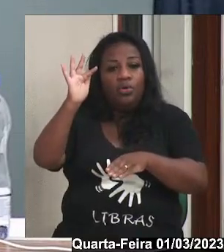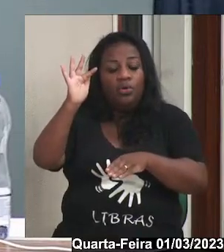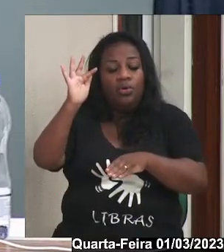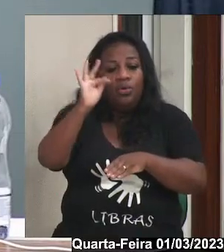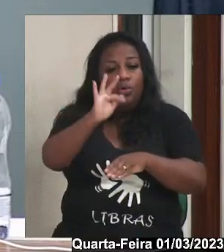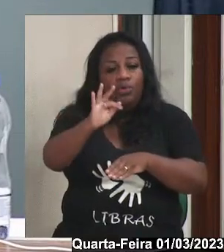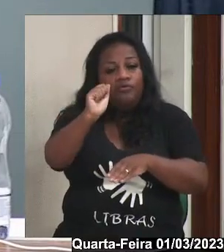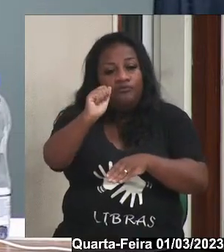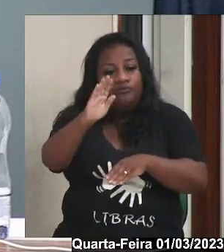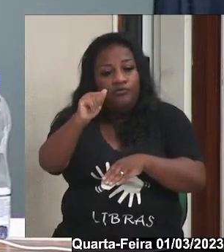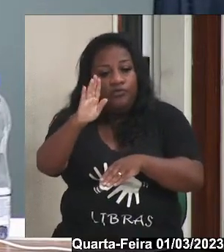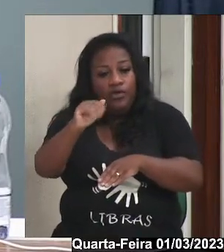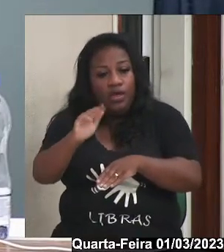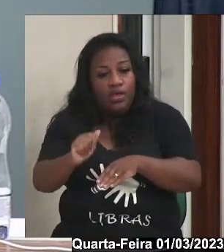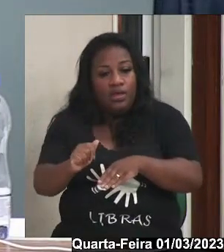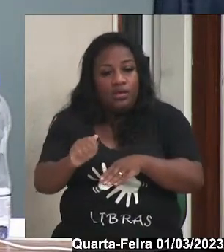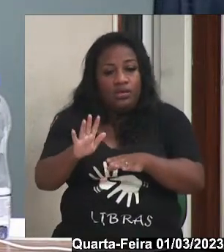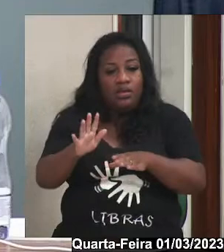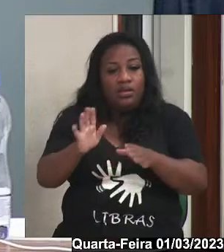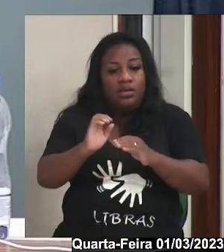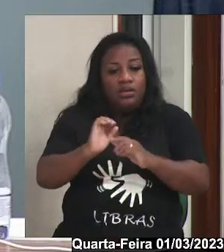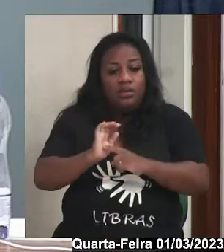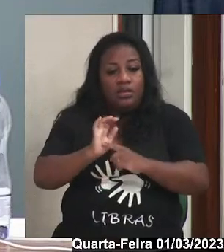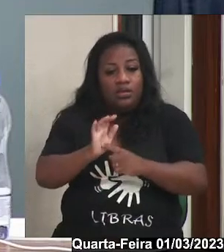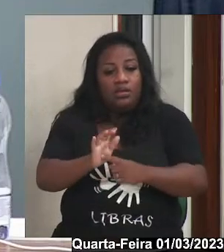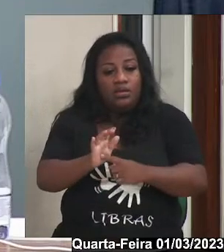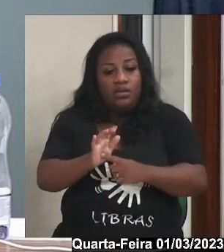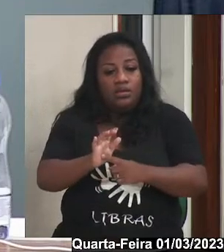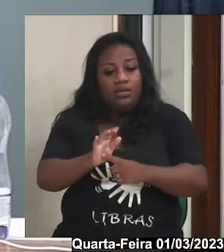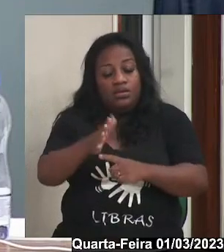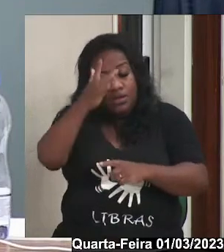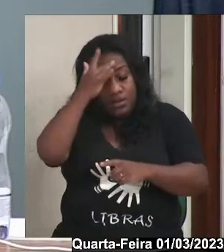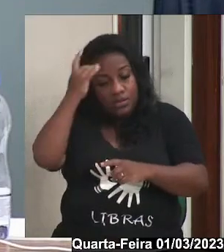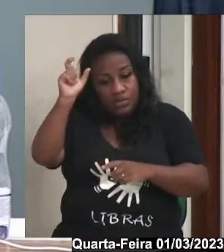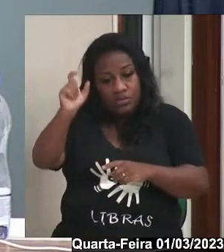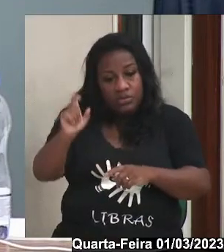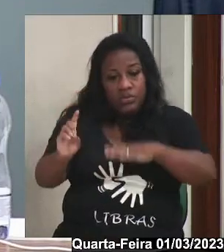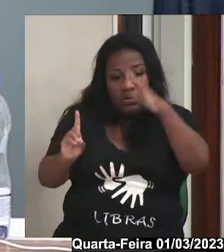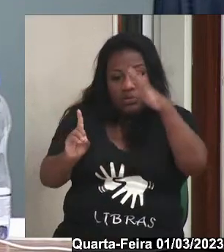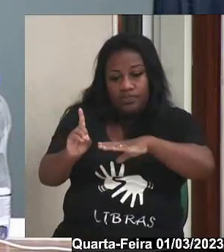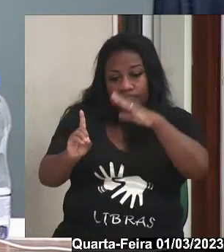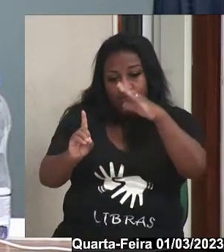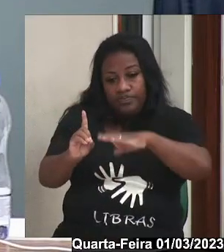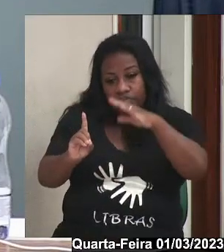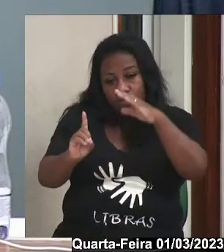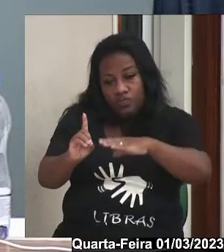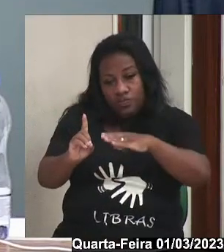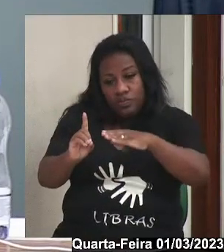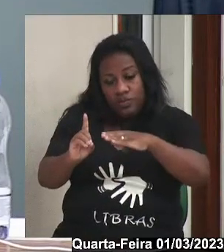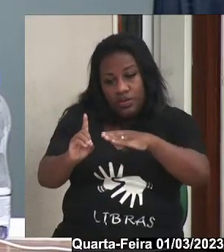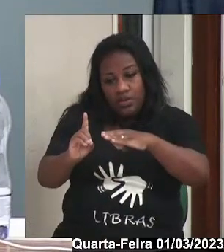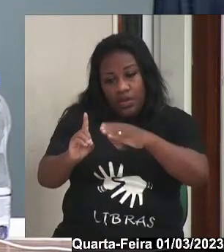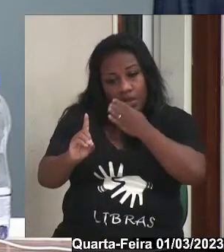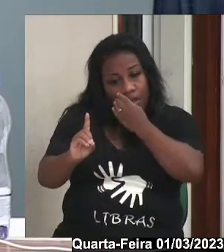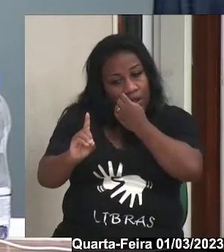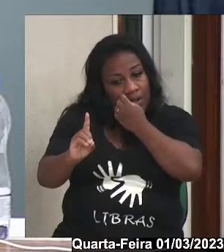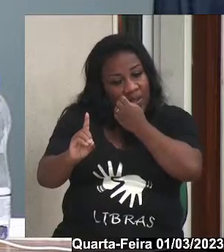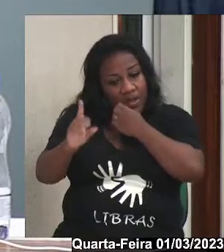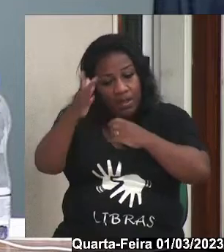Bobileu. Dispõe sobre concessão de título cidadão imbuense das artes ao senhor Dol